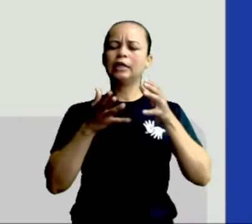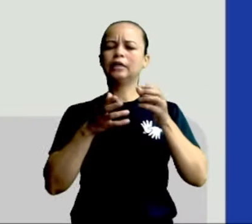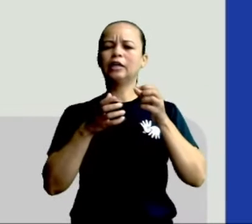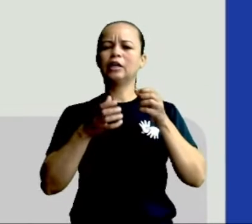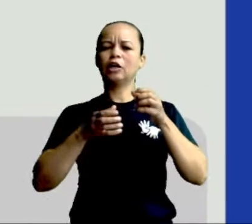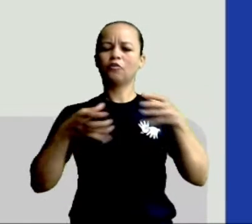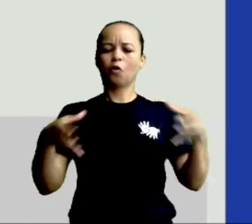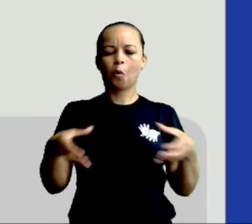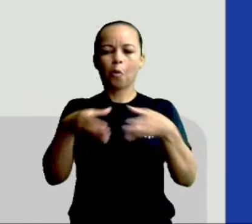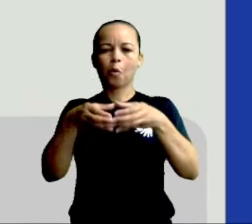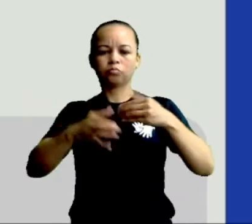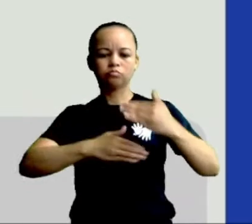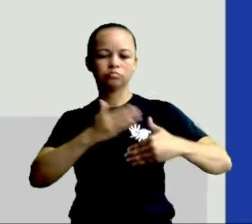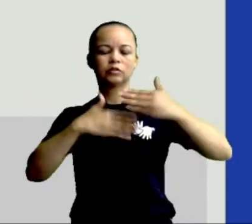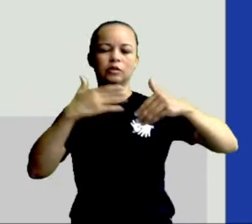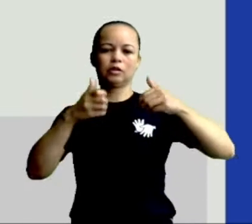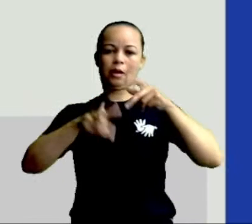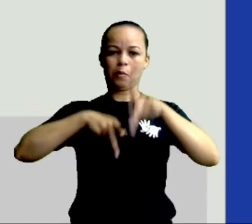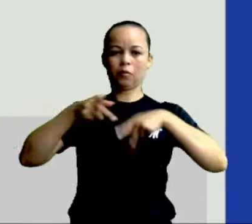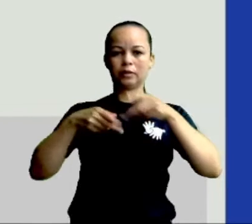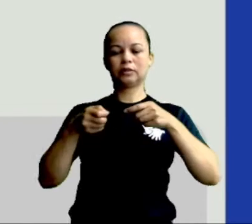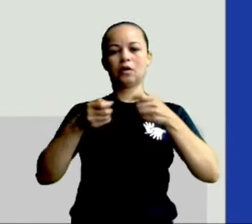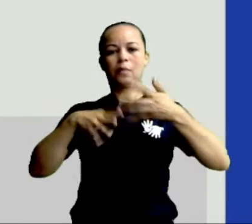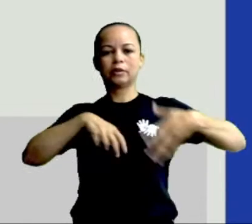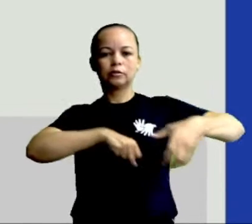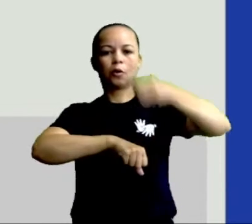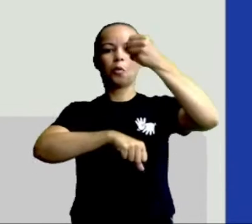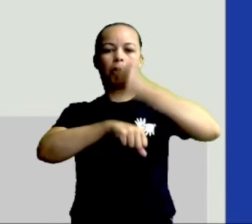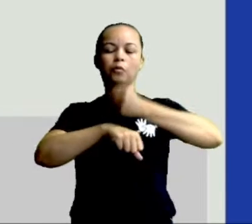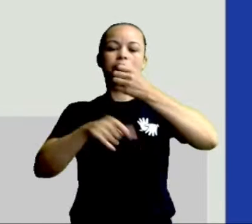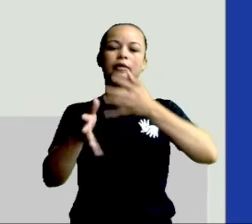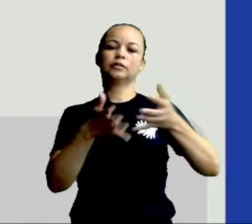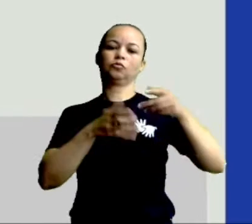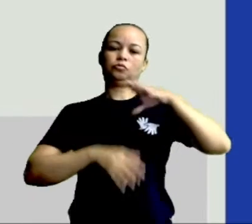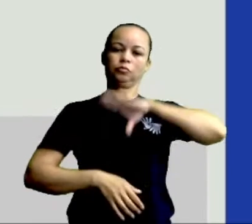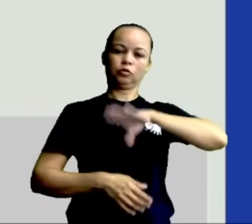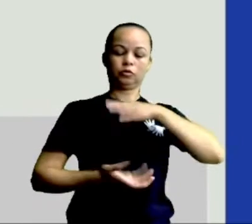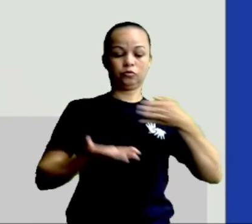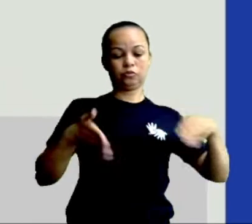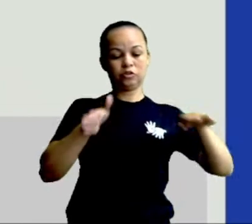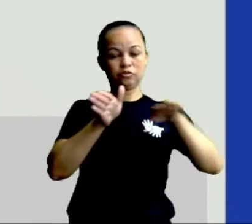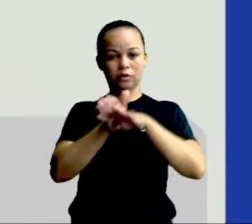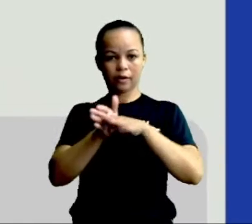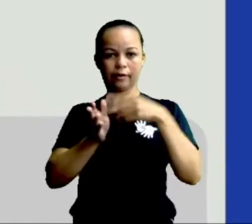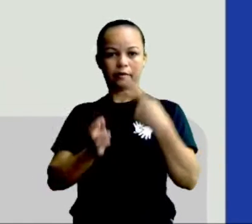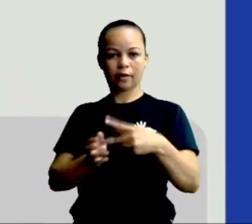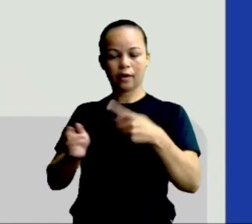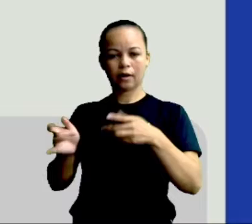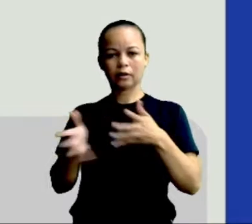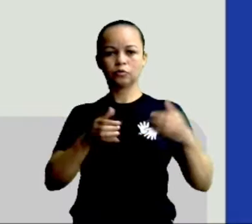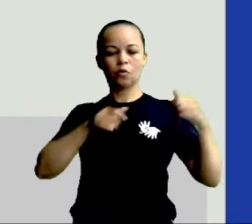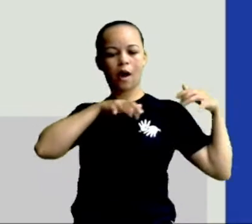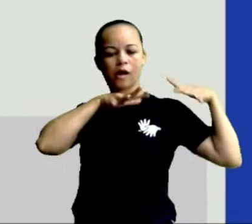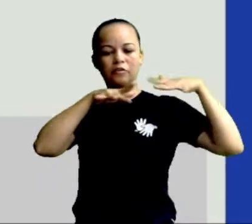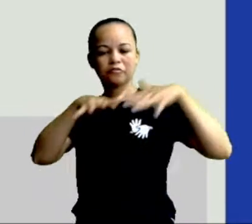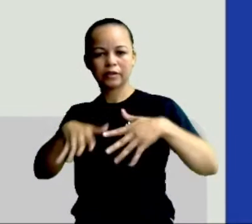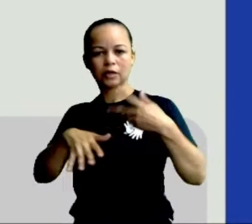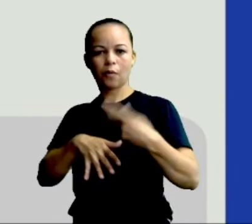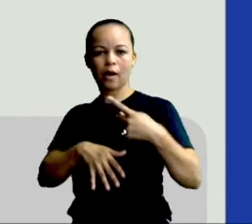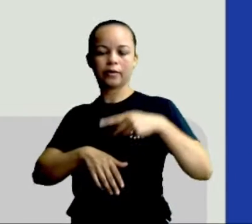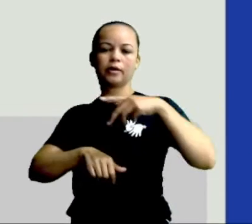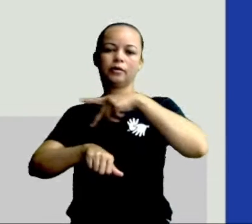nossa população a partir da colonização dos portugueses, né? Com sua chegada, com sua invasão aqui nas